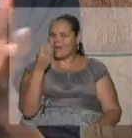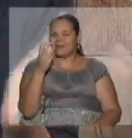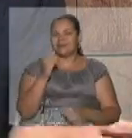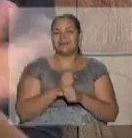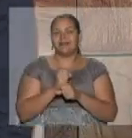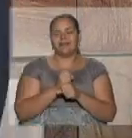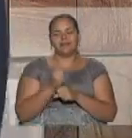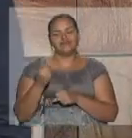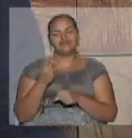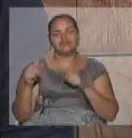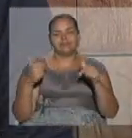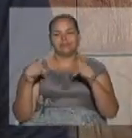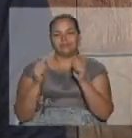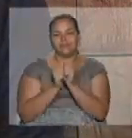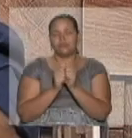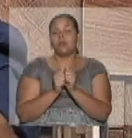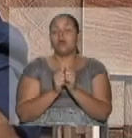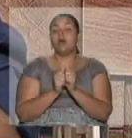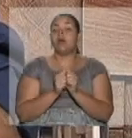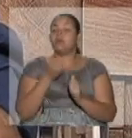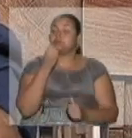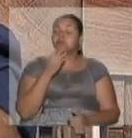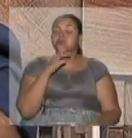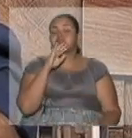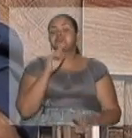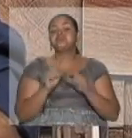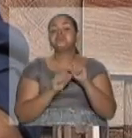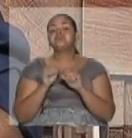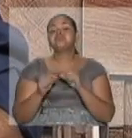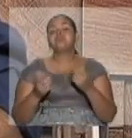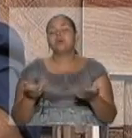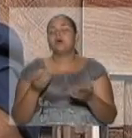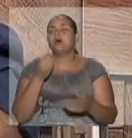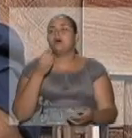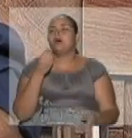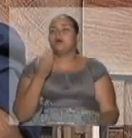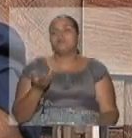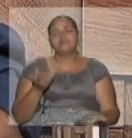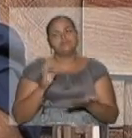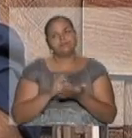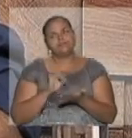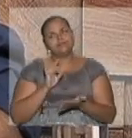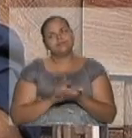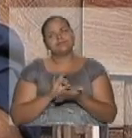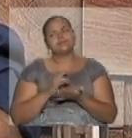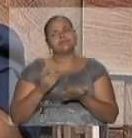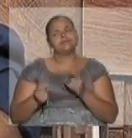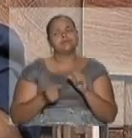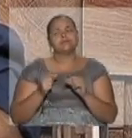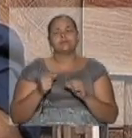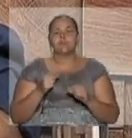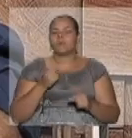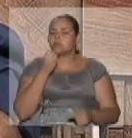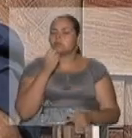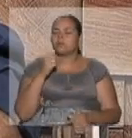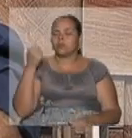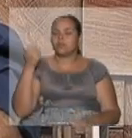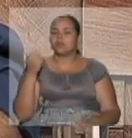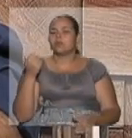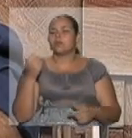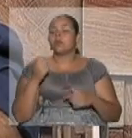E quais são os prós e contras? Os prós e contras, na verdade os prós são mais do que os contras,